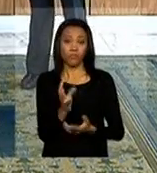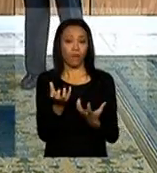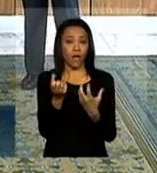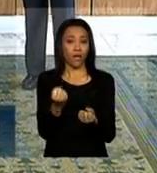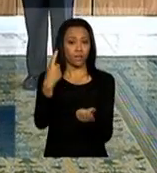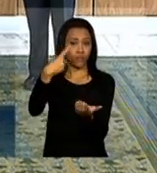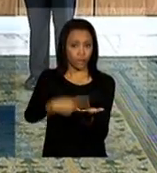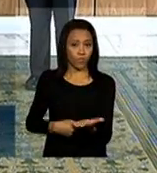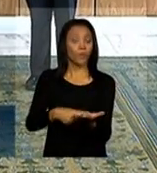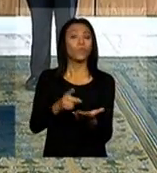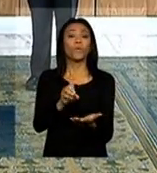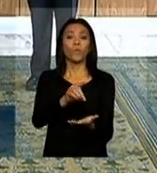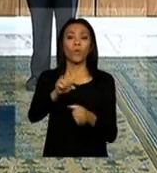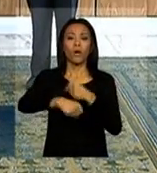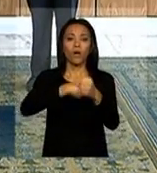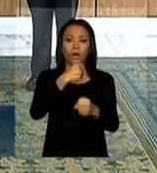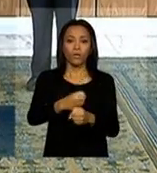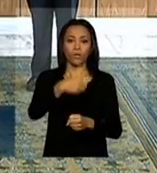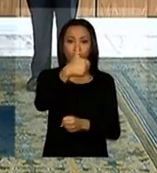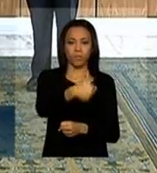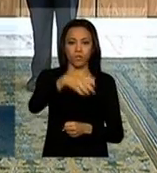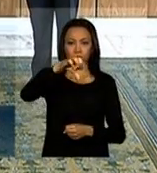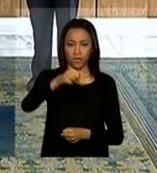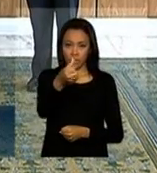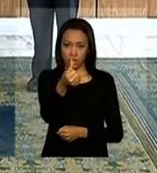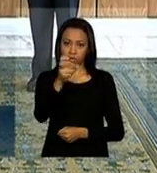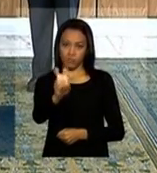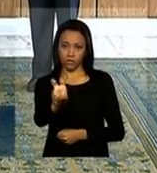em 1965.